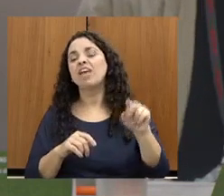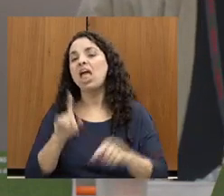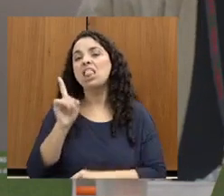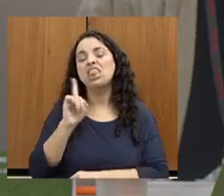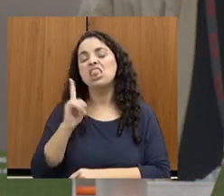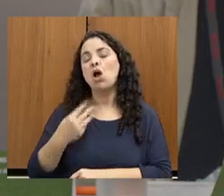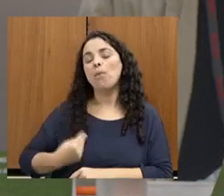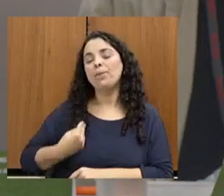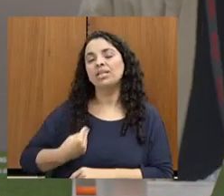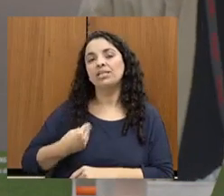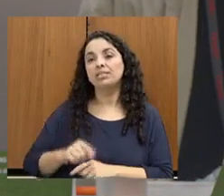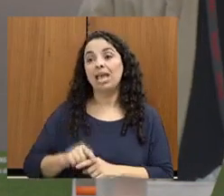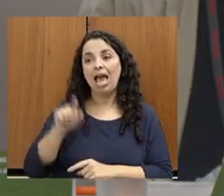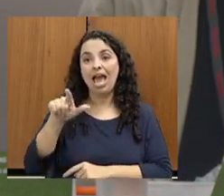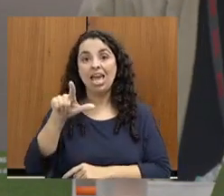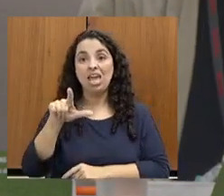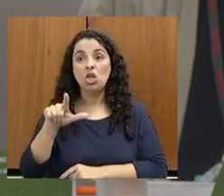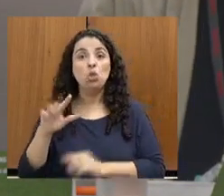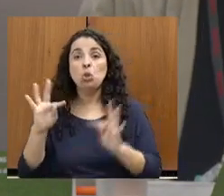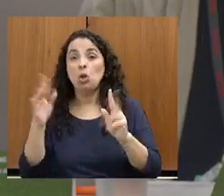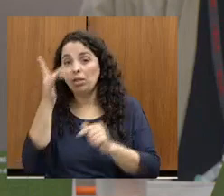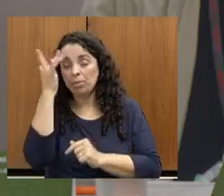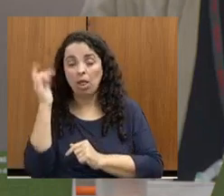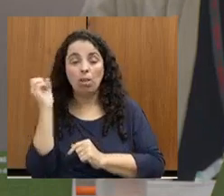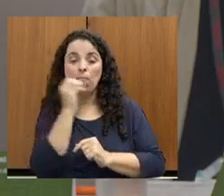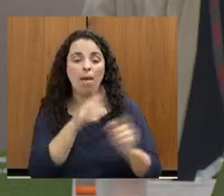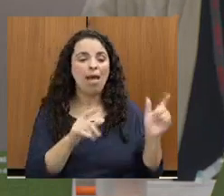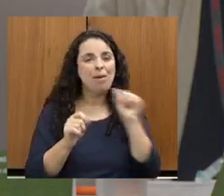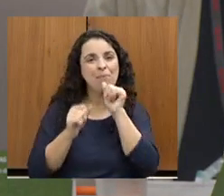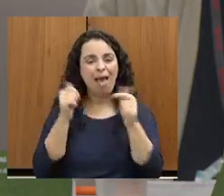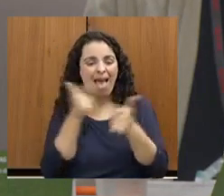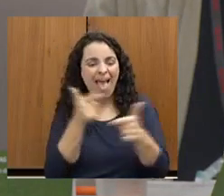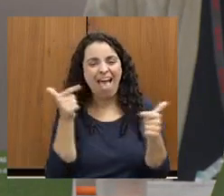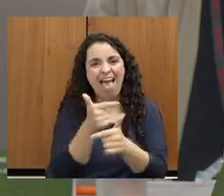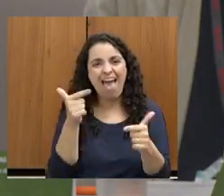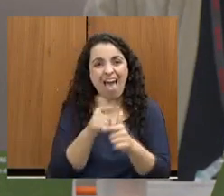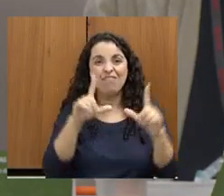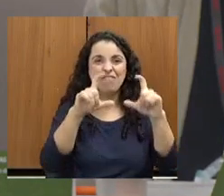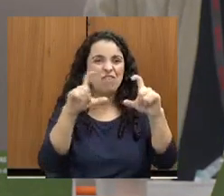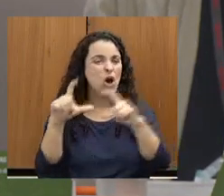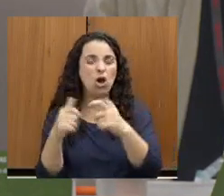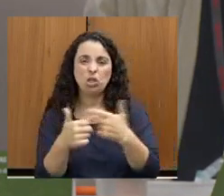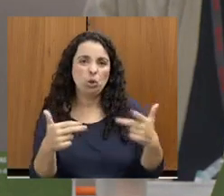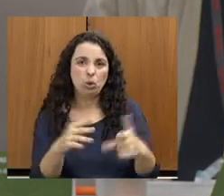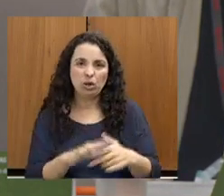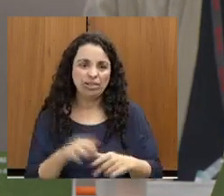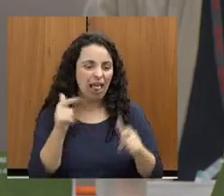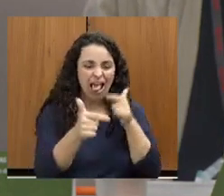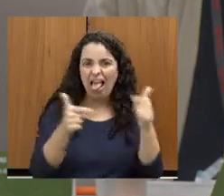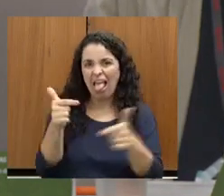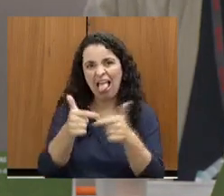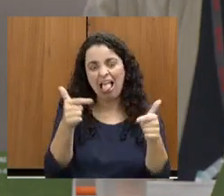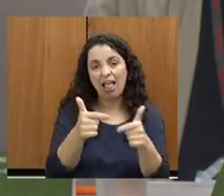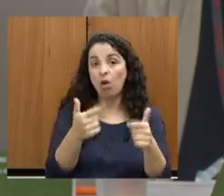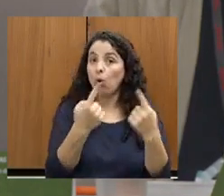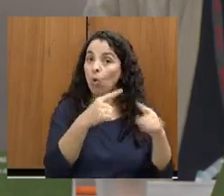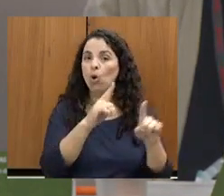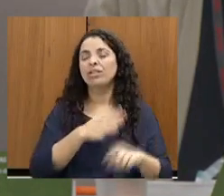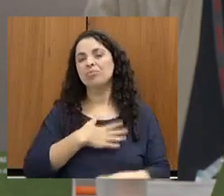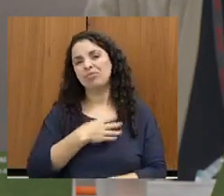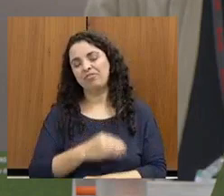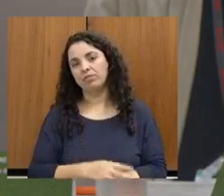Uma semana antes do ocorrido, fizeram o meu filho beber nove litros de água em um